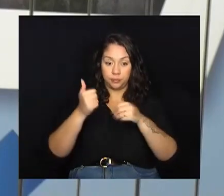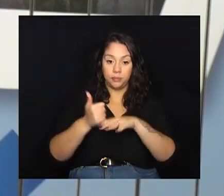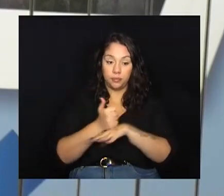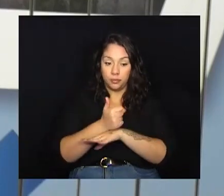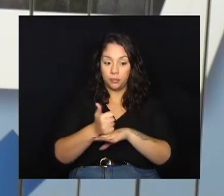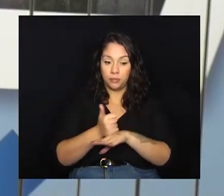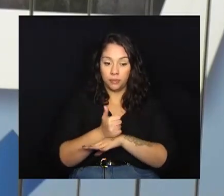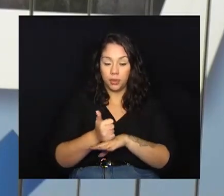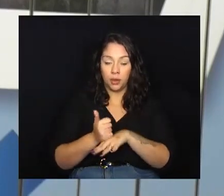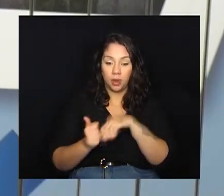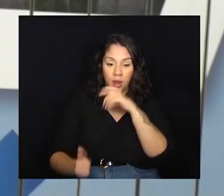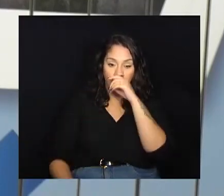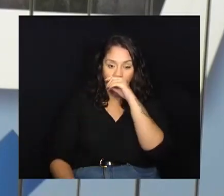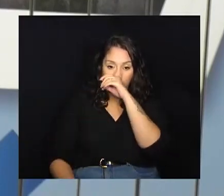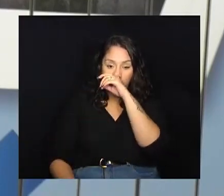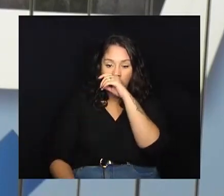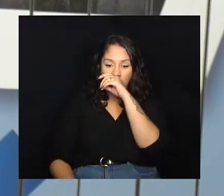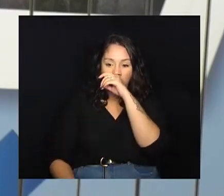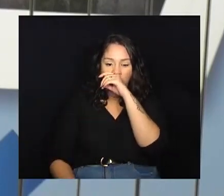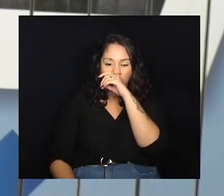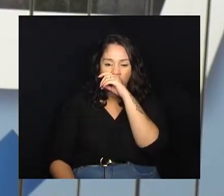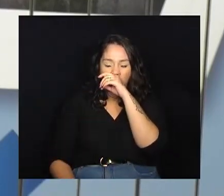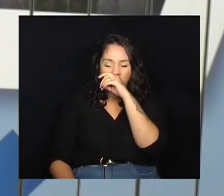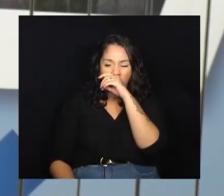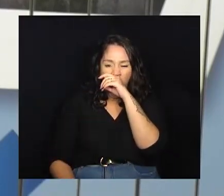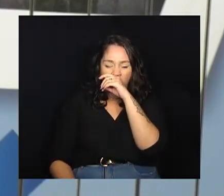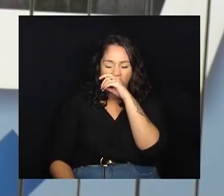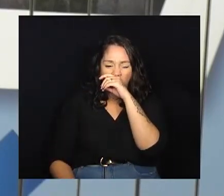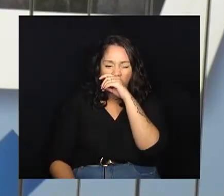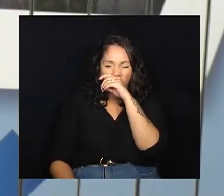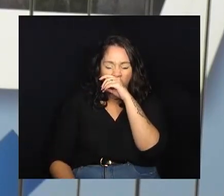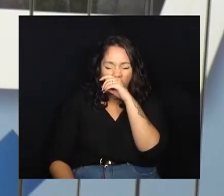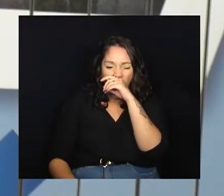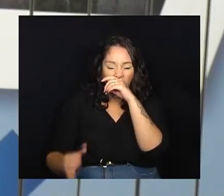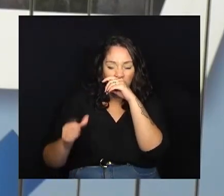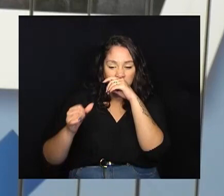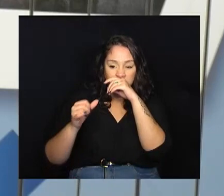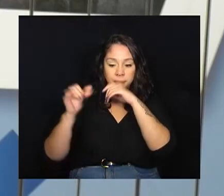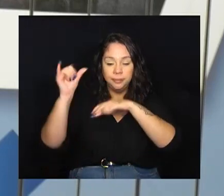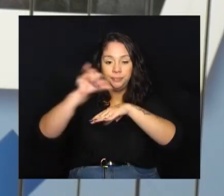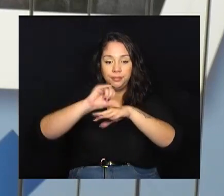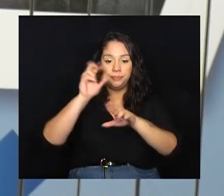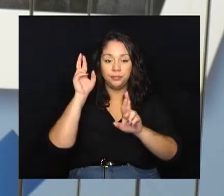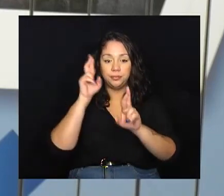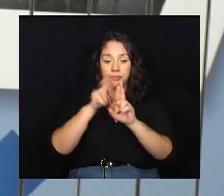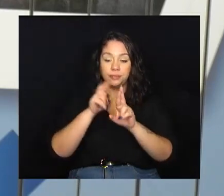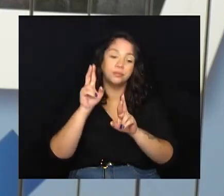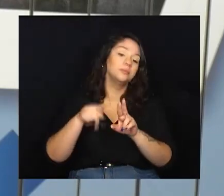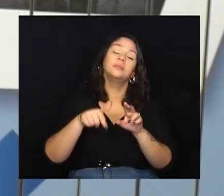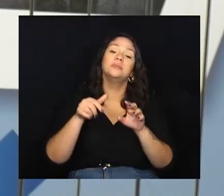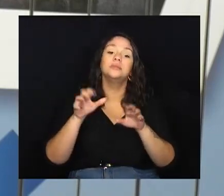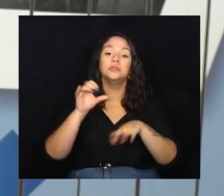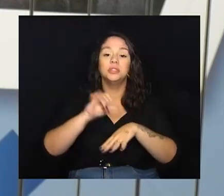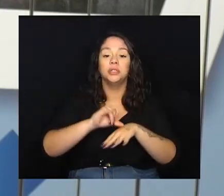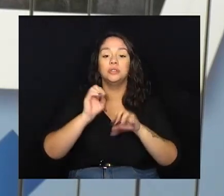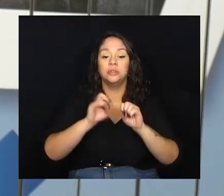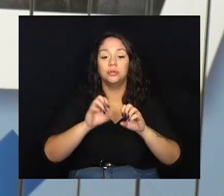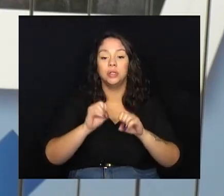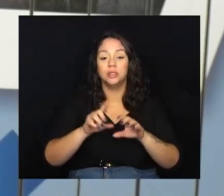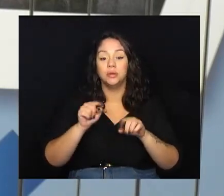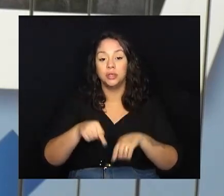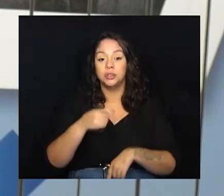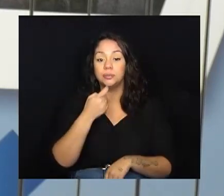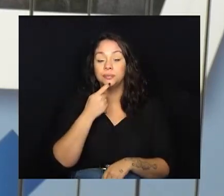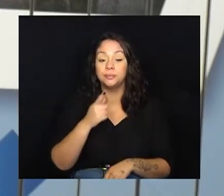o centro de referência da Juventude em parceria com serprocamp o centro de educação profissional de Campinas lança